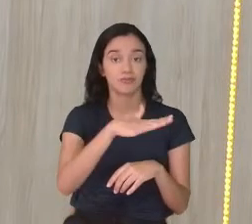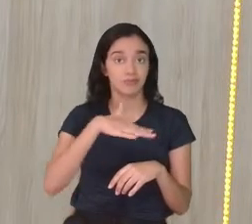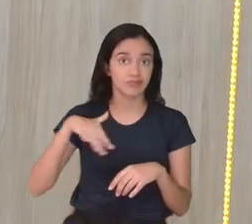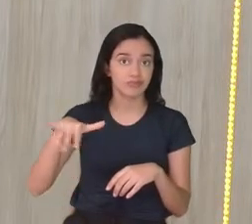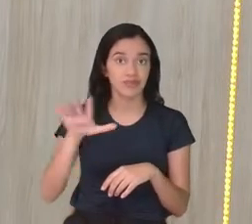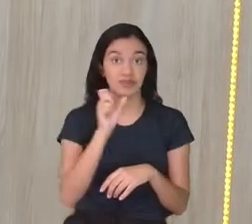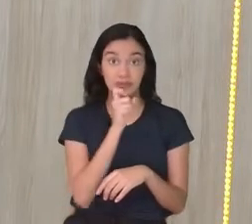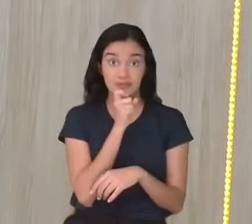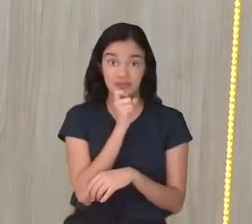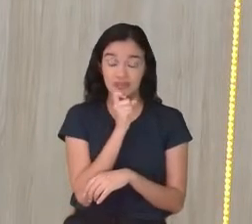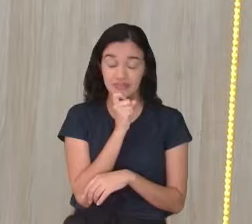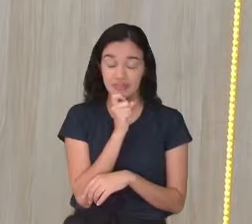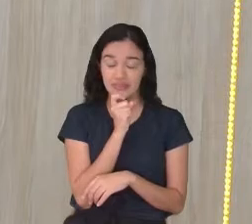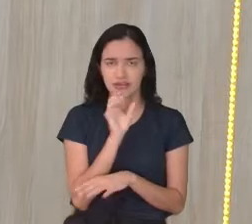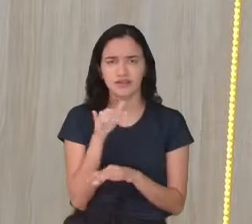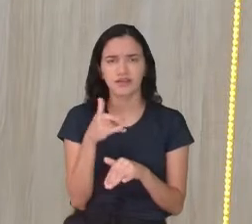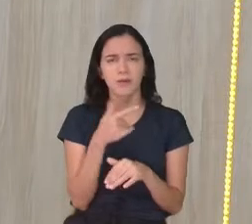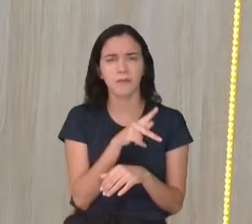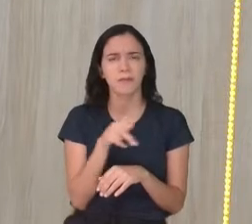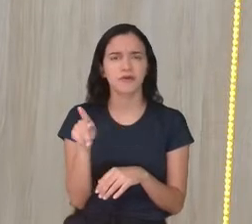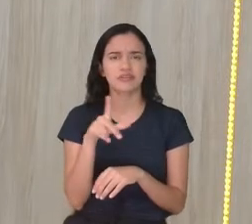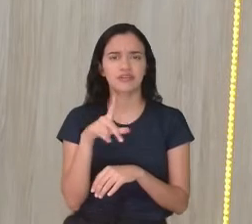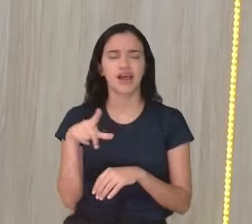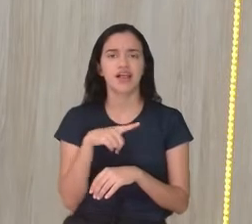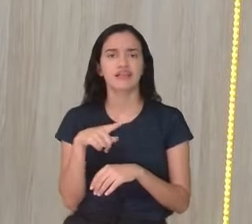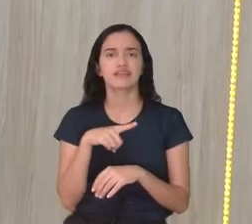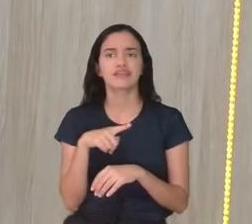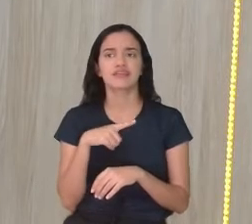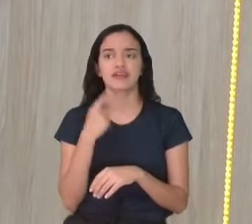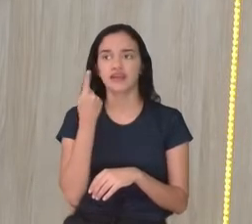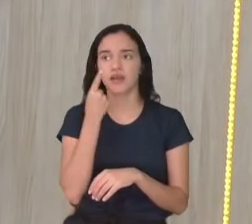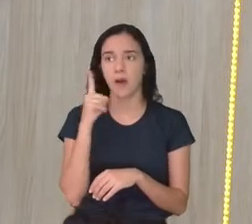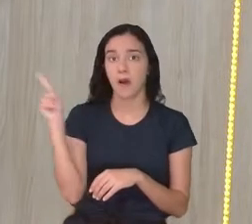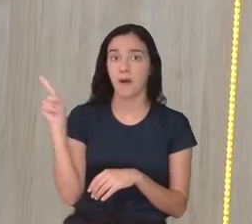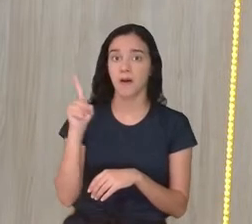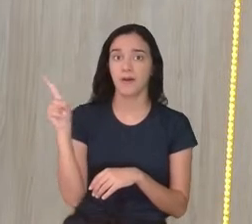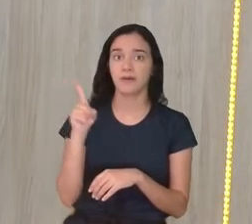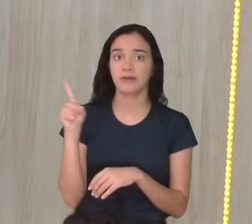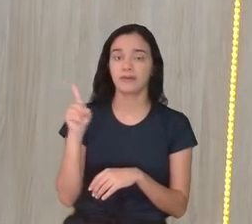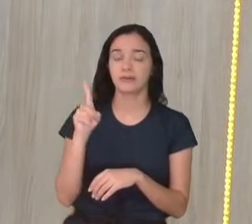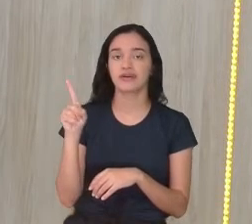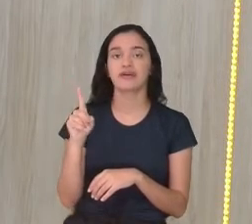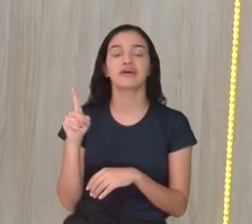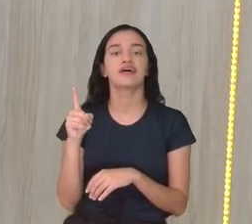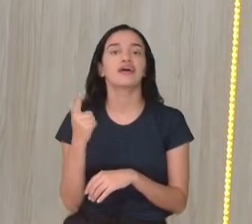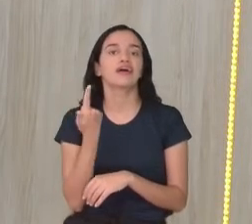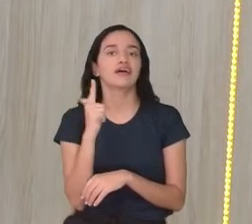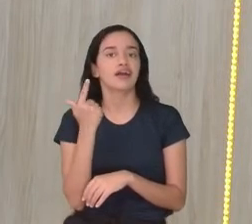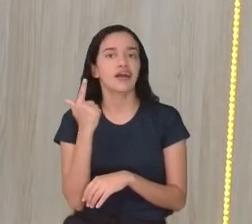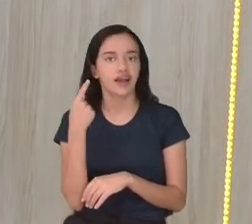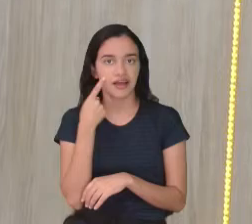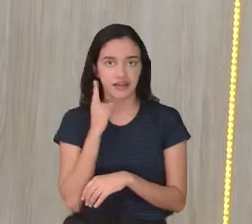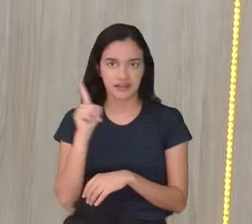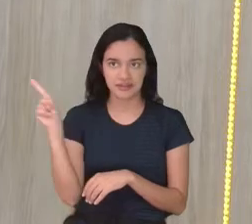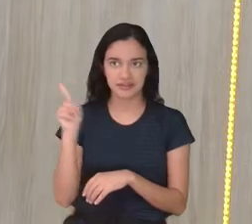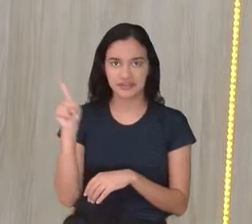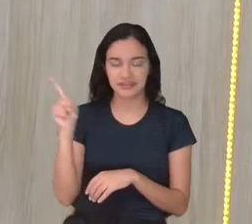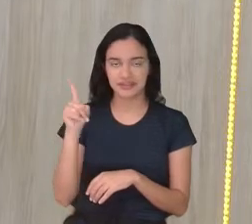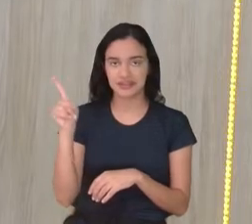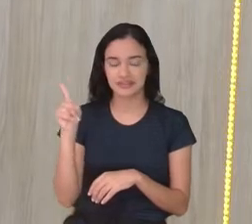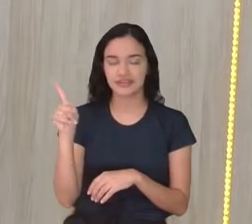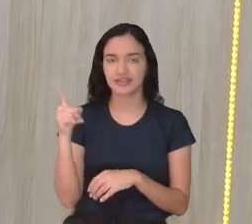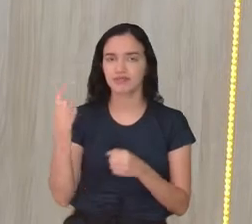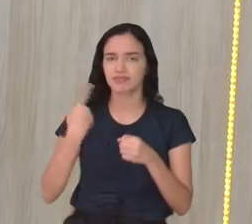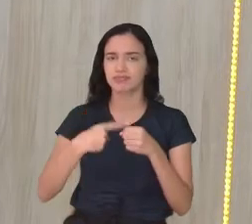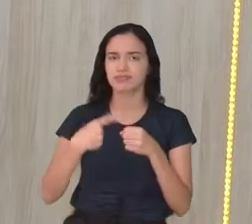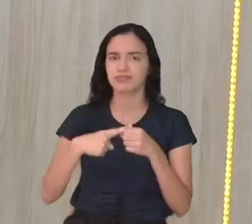mais fria. Aí, professor, tem a nossa queridíssima Garanhuns, né? Que a gente vai aqui, né? O nosso queridíssimo Agreste. O senhor já